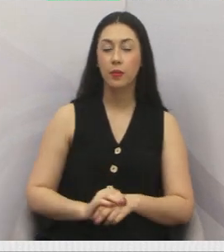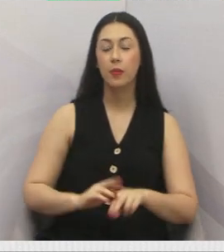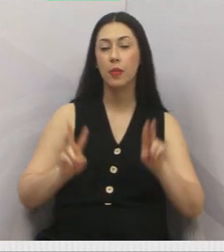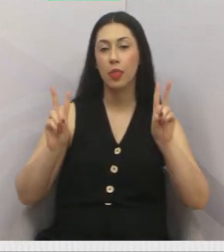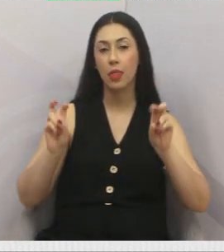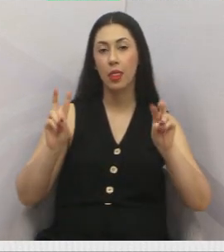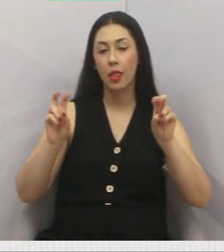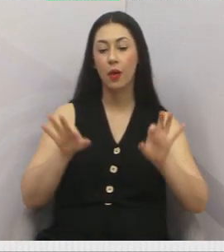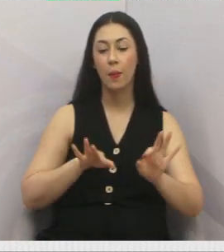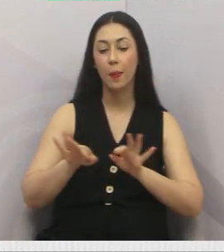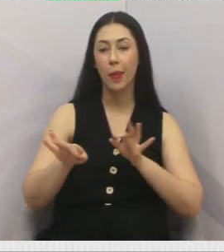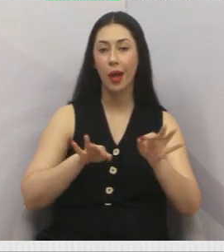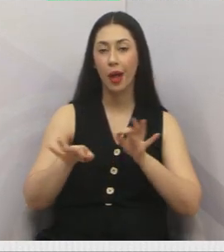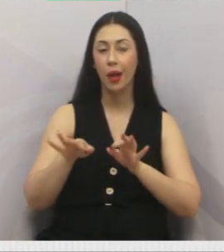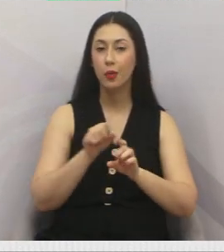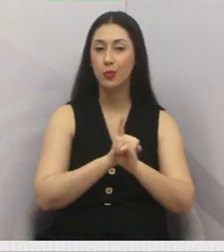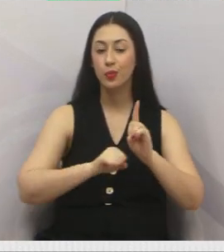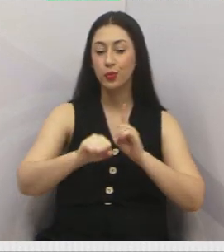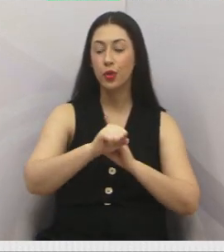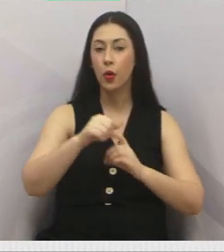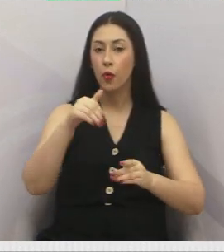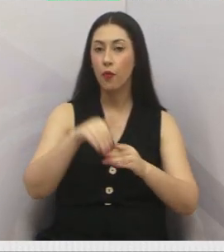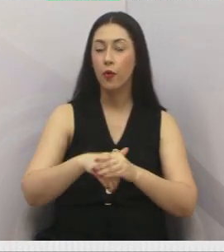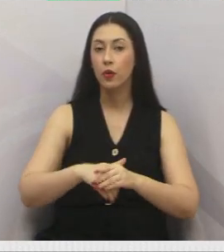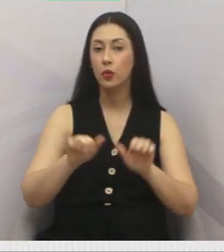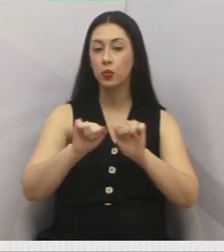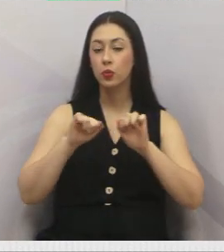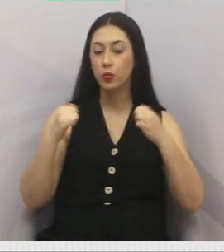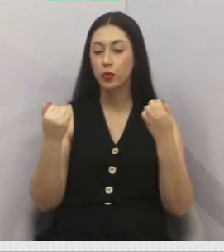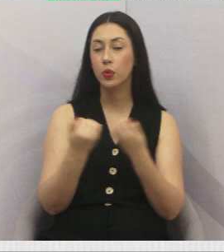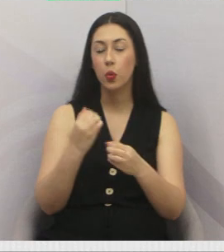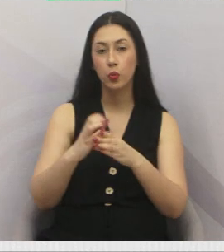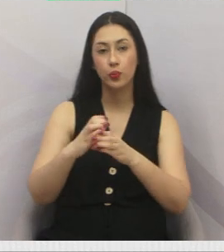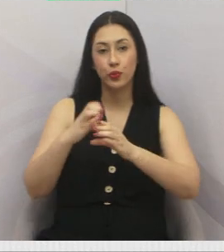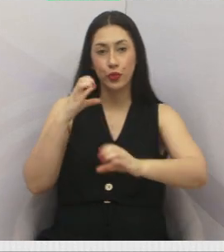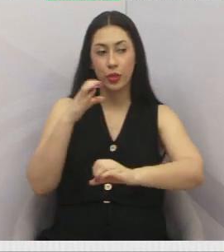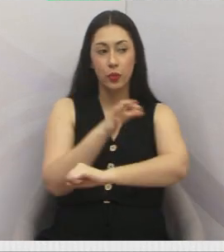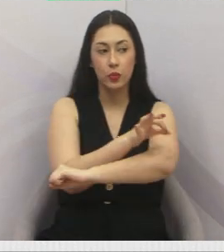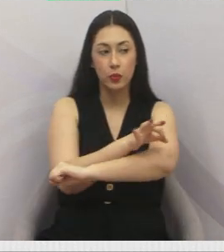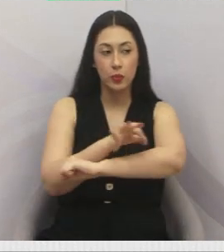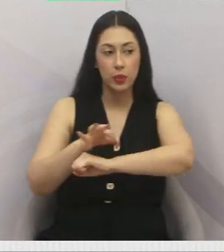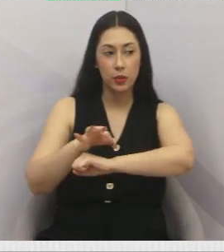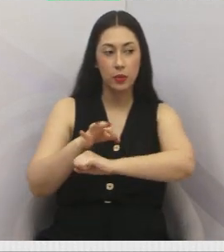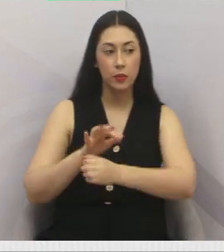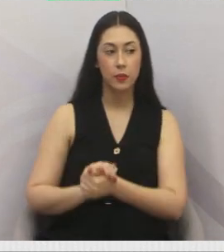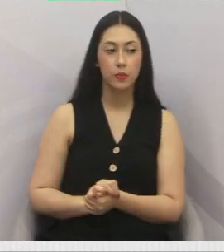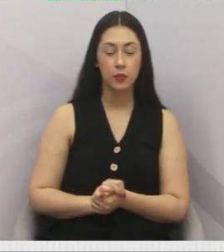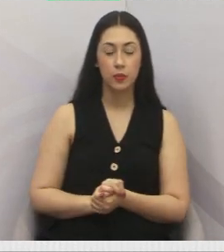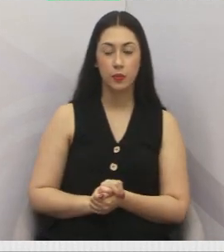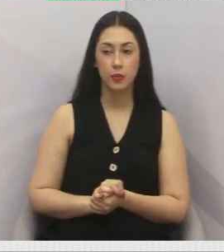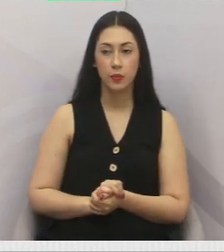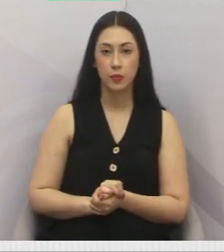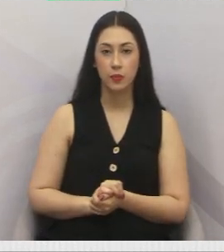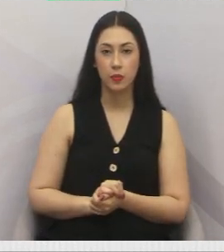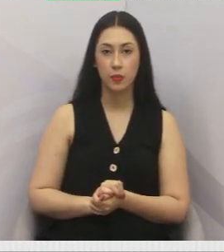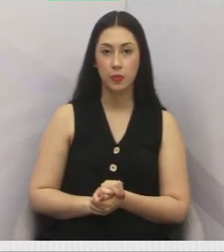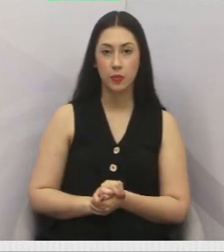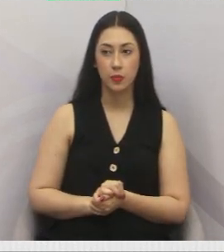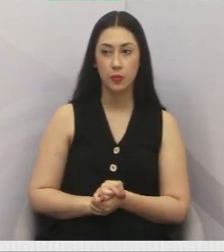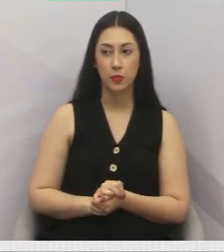Segmento Organização da Sociedade Civil, um voto para a Associação dos Engenheiros e Arquitetos. Próximo voto.